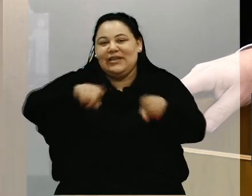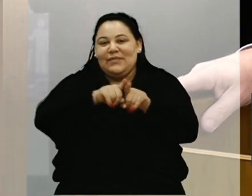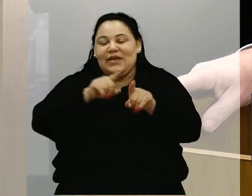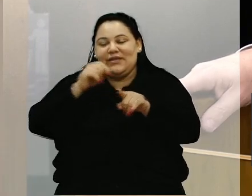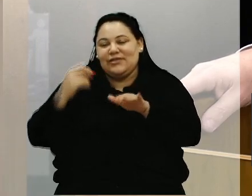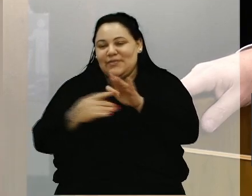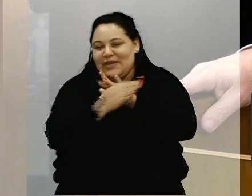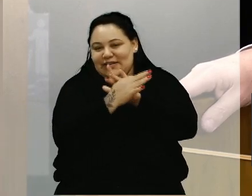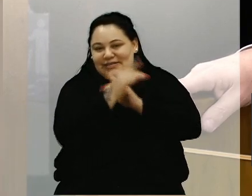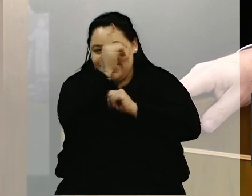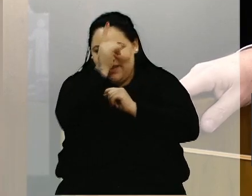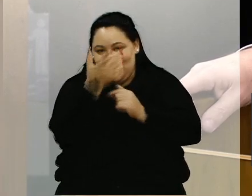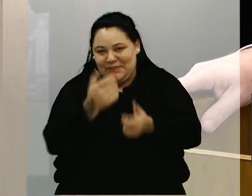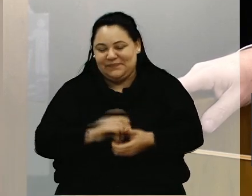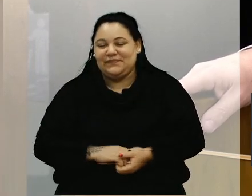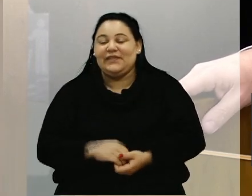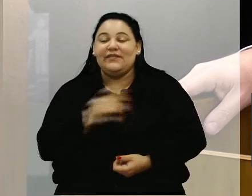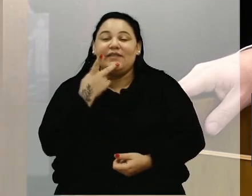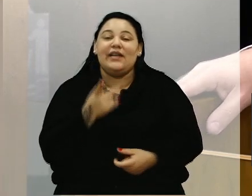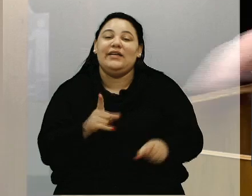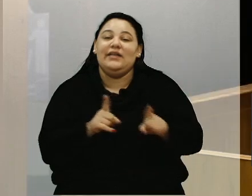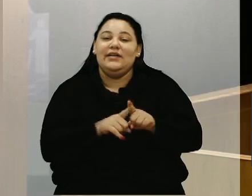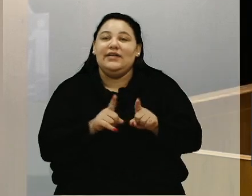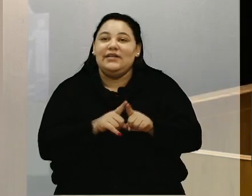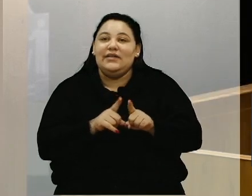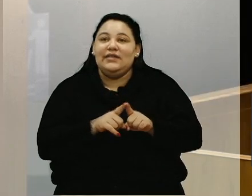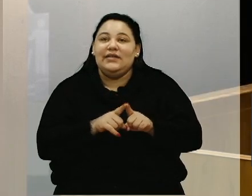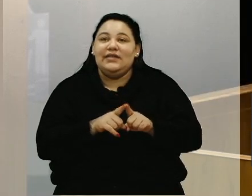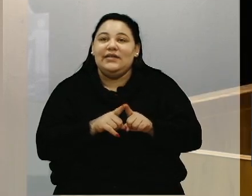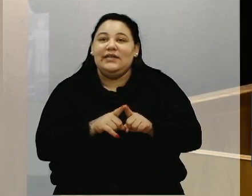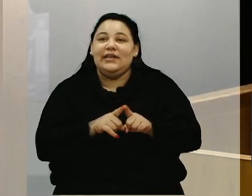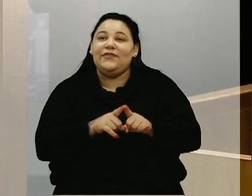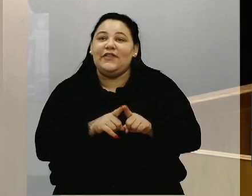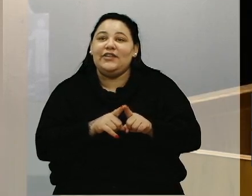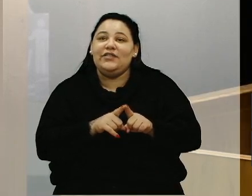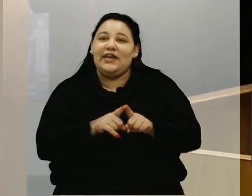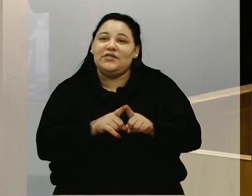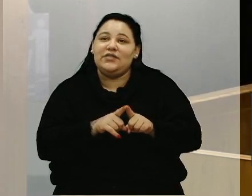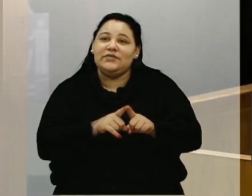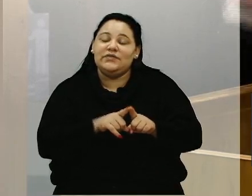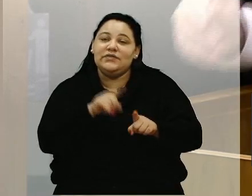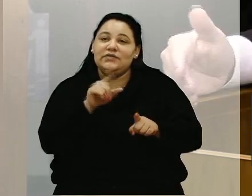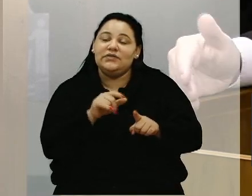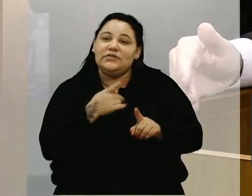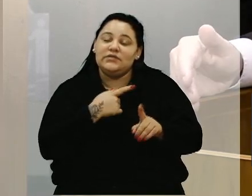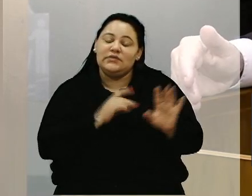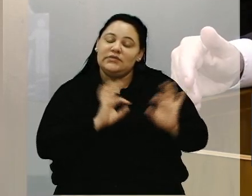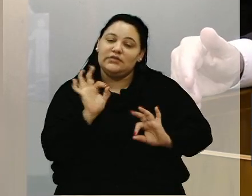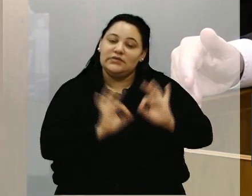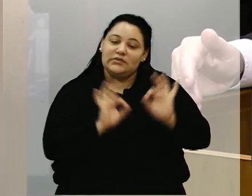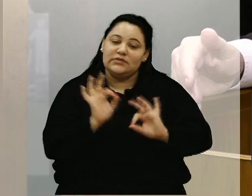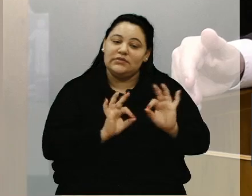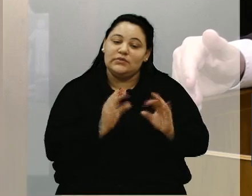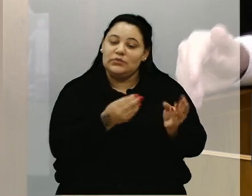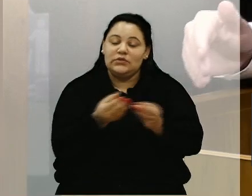imigrantes. Dizer também que estava sendo preparado para esse ano inúmeras comemorações,